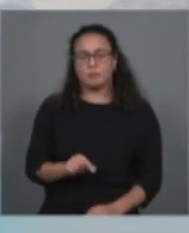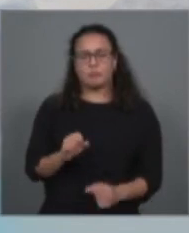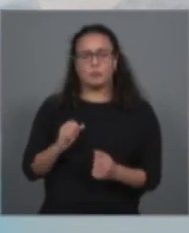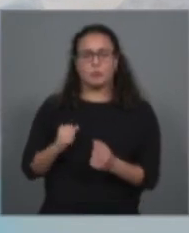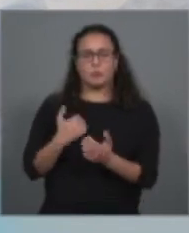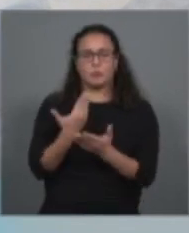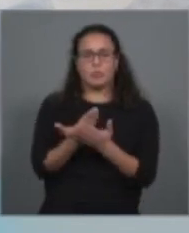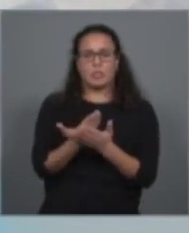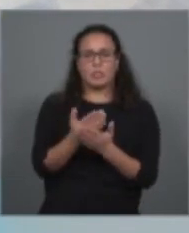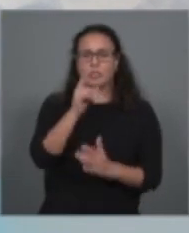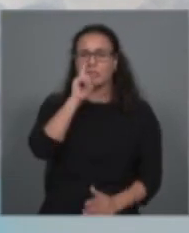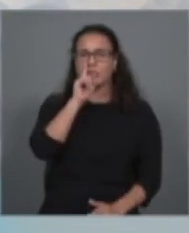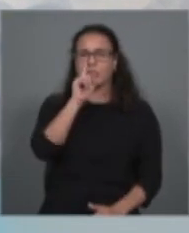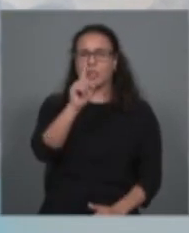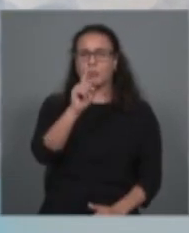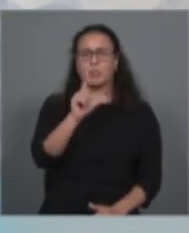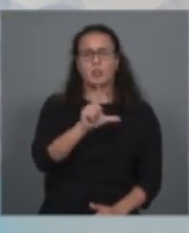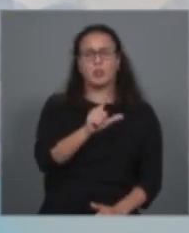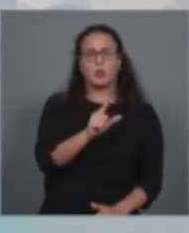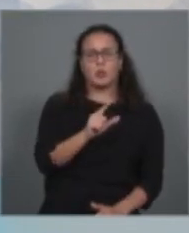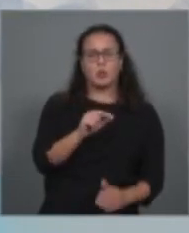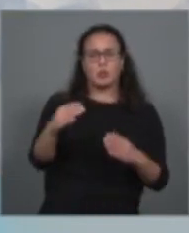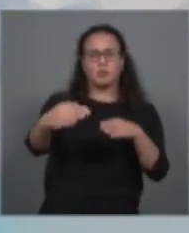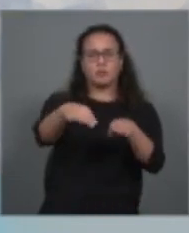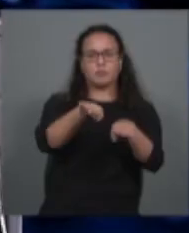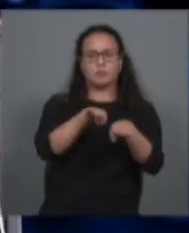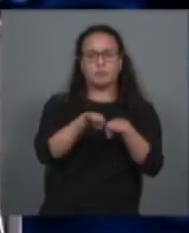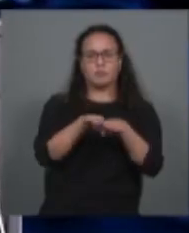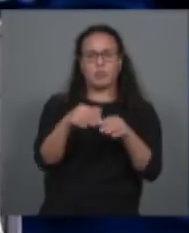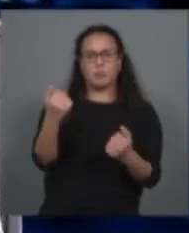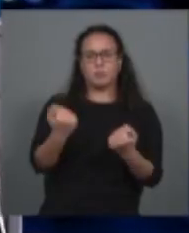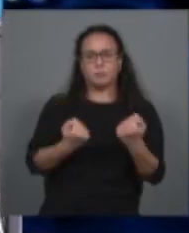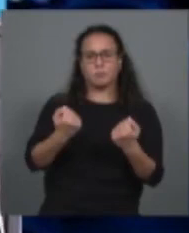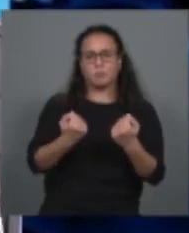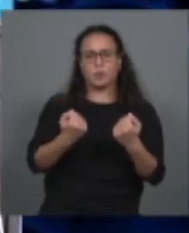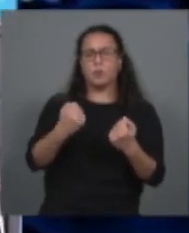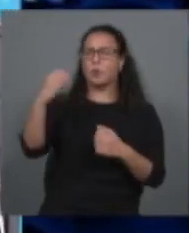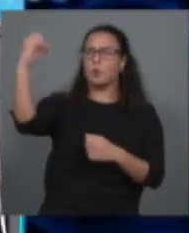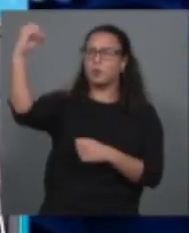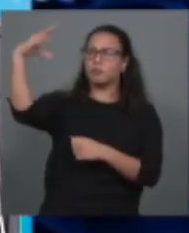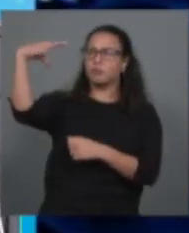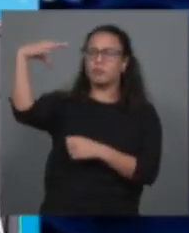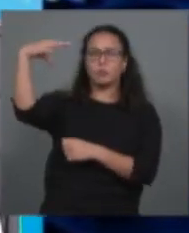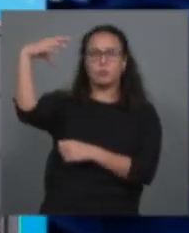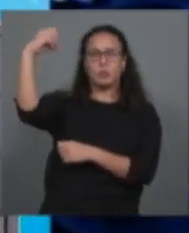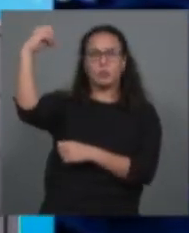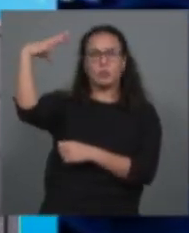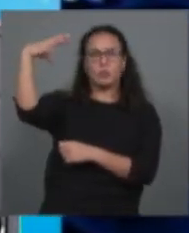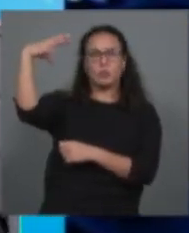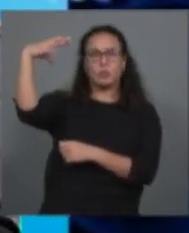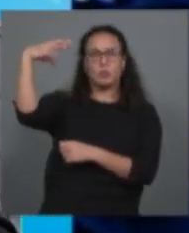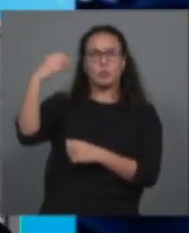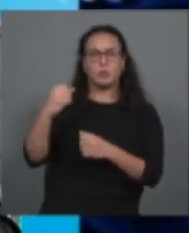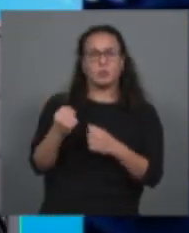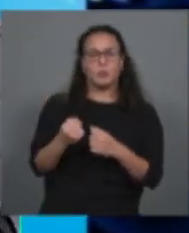com estacionamentos, lugares de estacionamento mais foi, iluminados ou mais próximos de saídas. As garagens, os